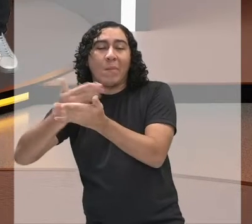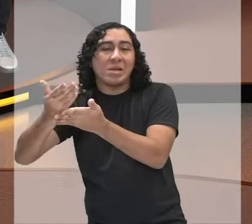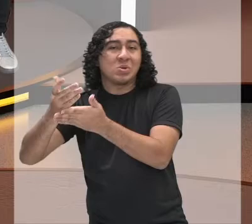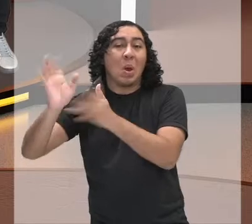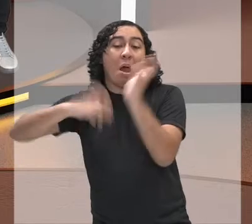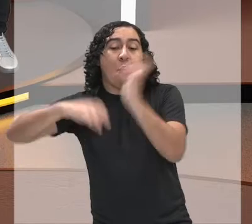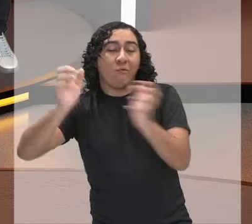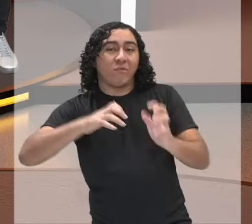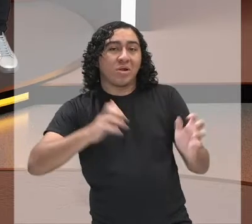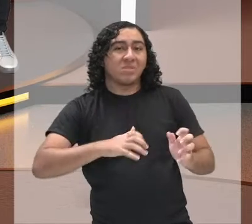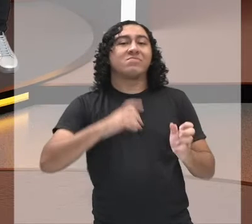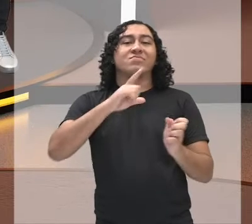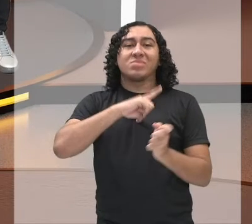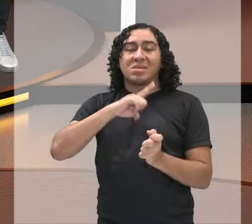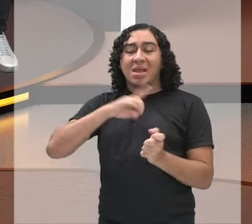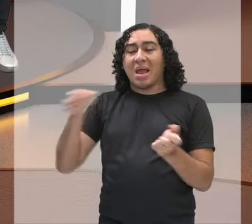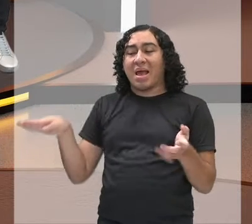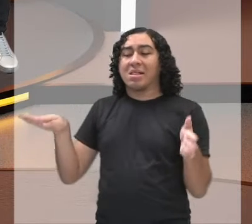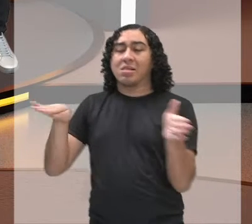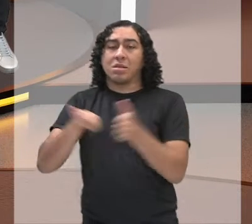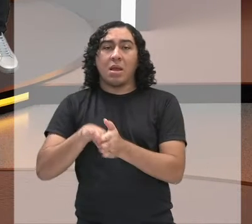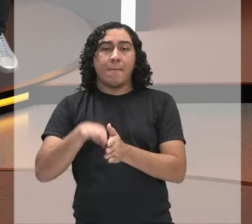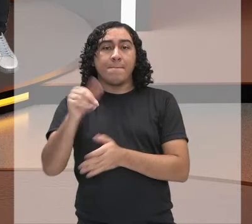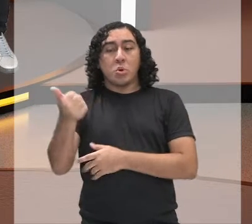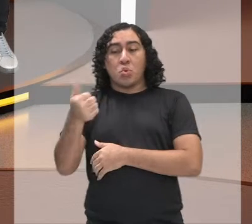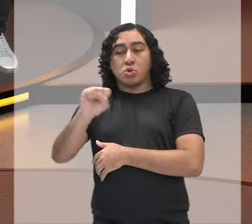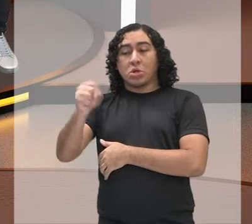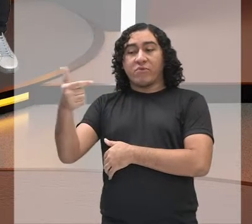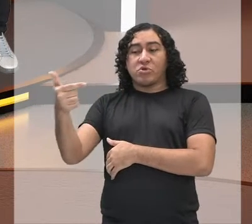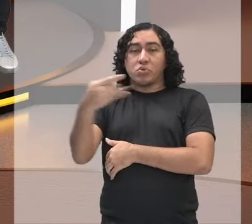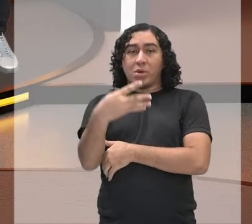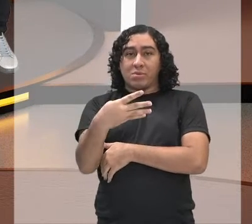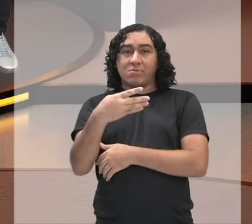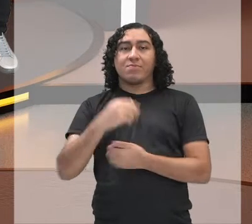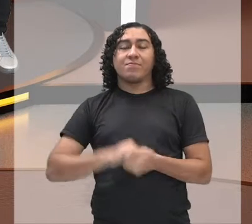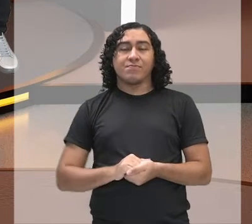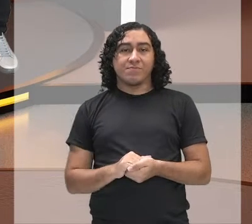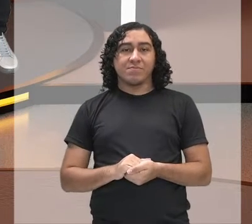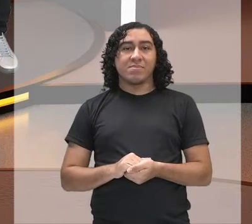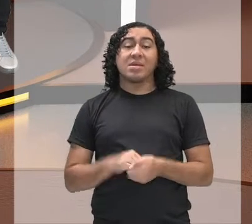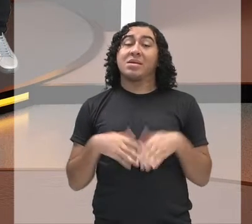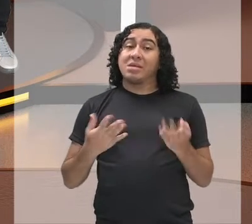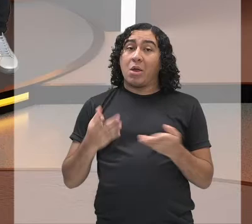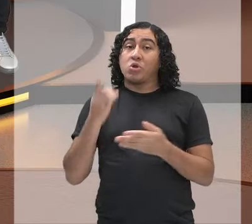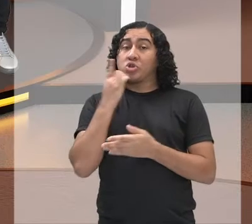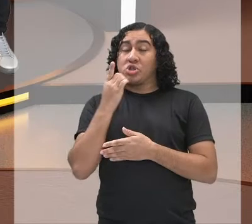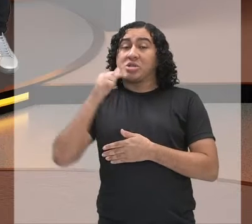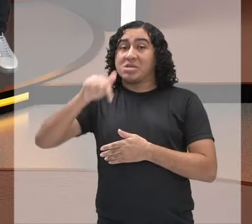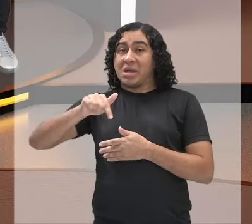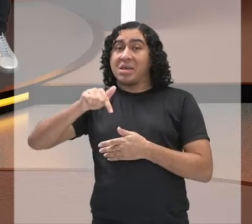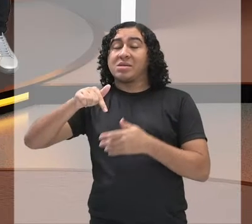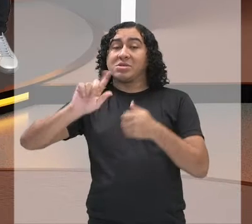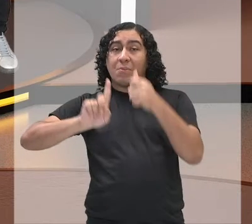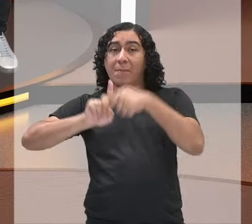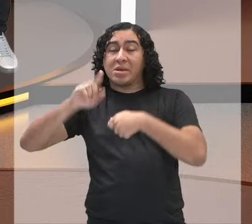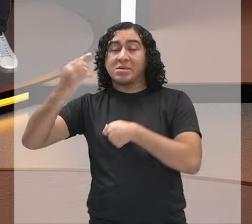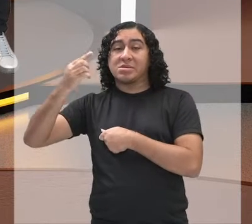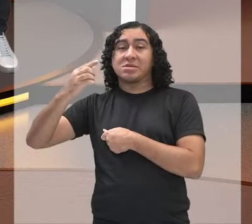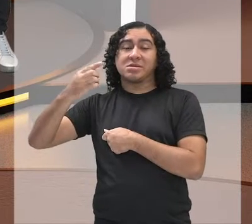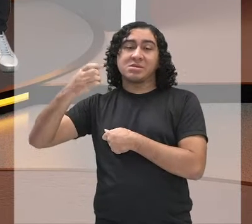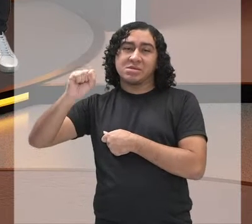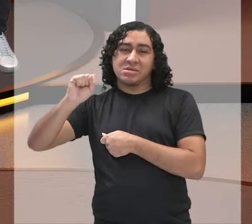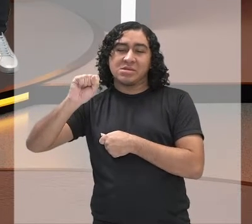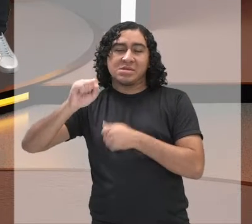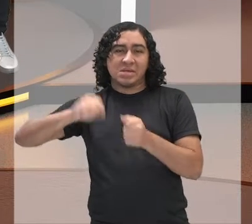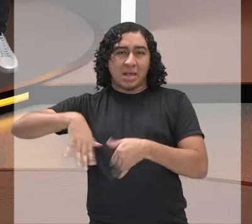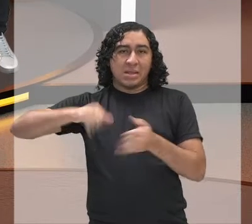se estenderam até 1824. Então, vejam, a independência, o 7 de setembro de 1822,